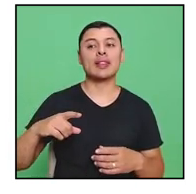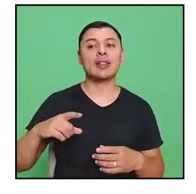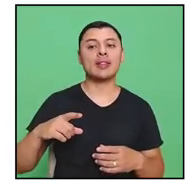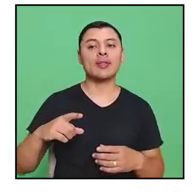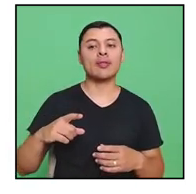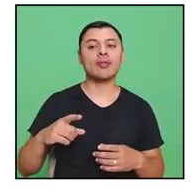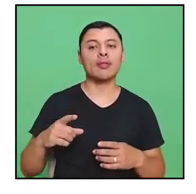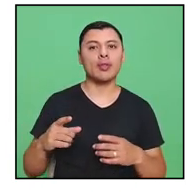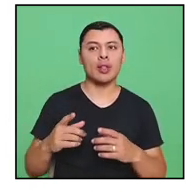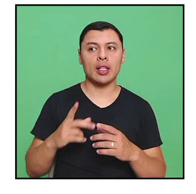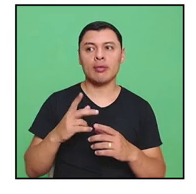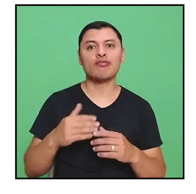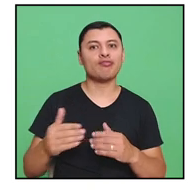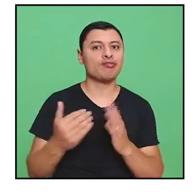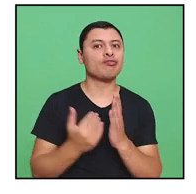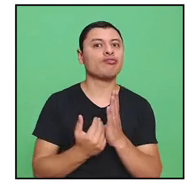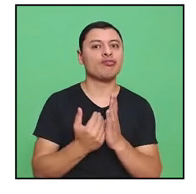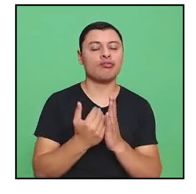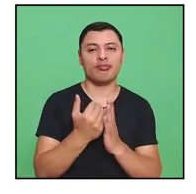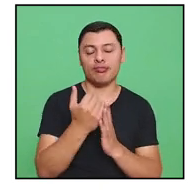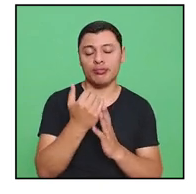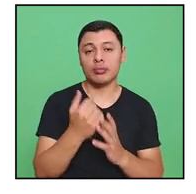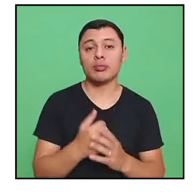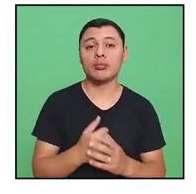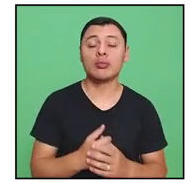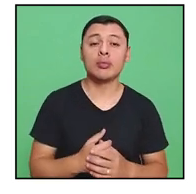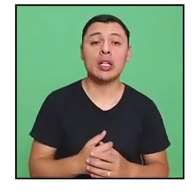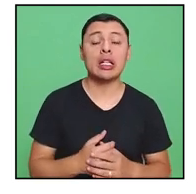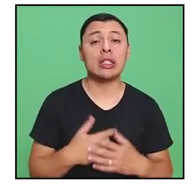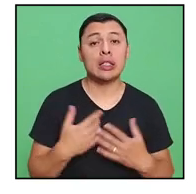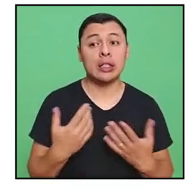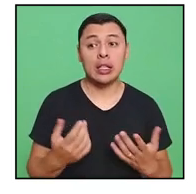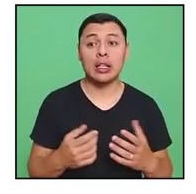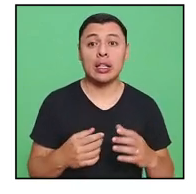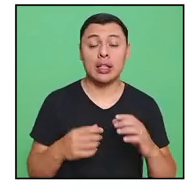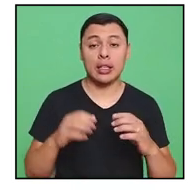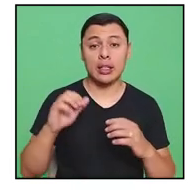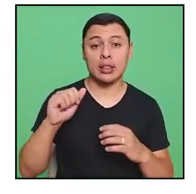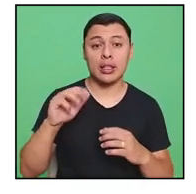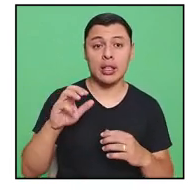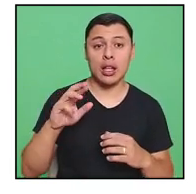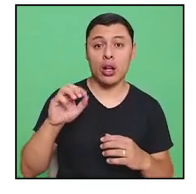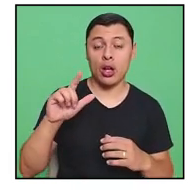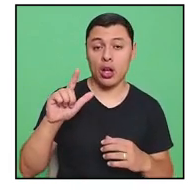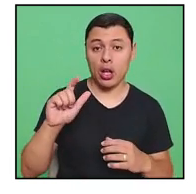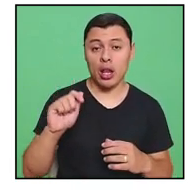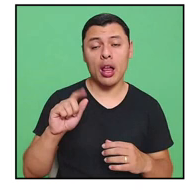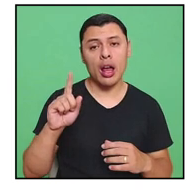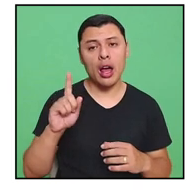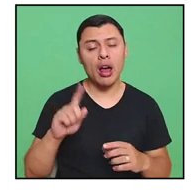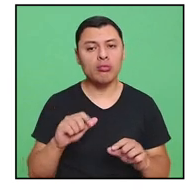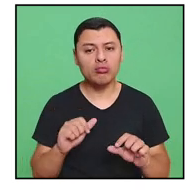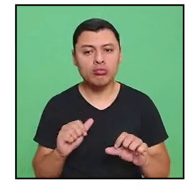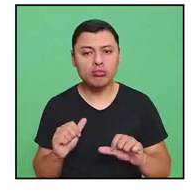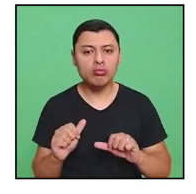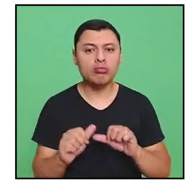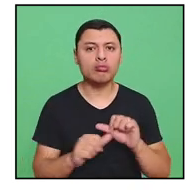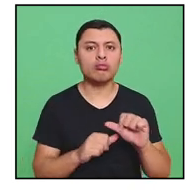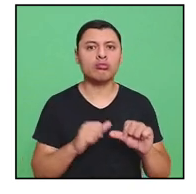a aumentar, né? E aí acho que a Acerola, ela também é uma atualização dessas coisas, de que